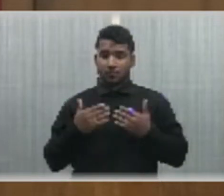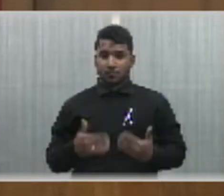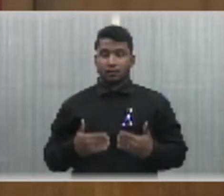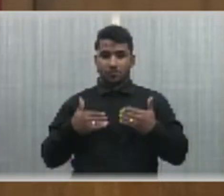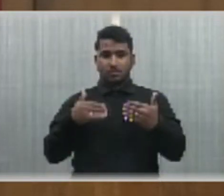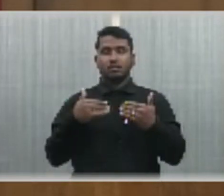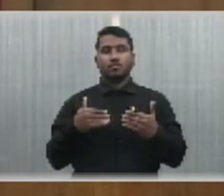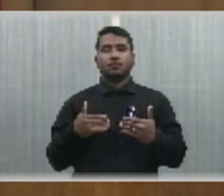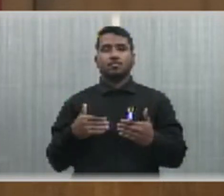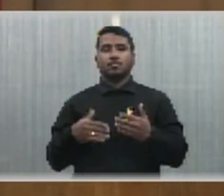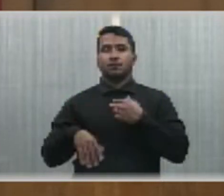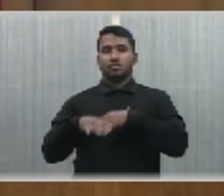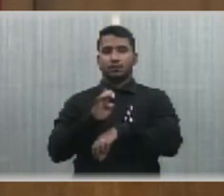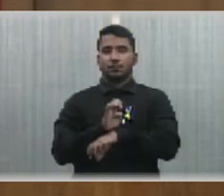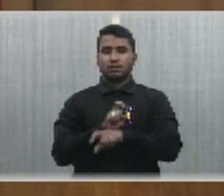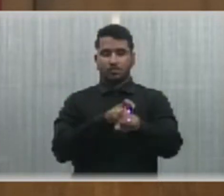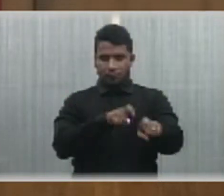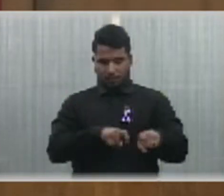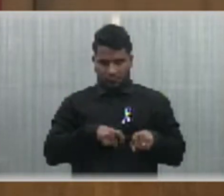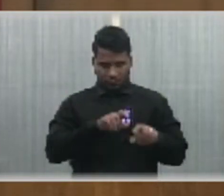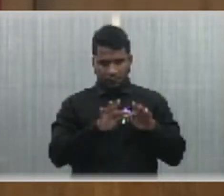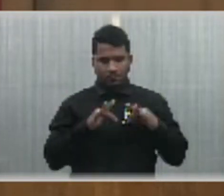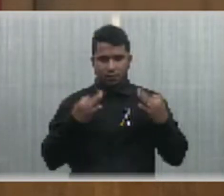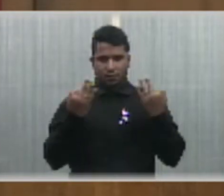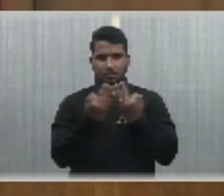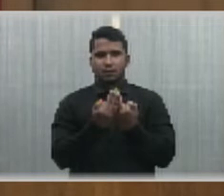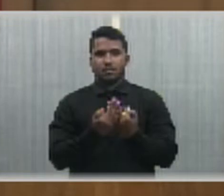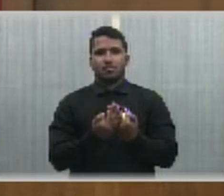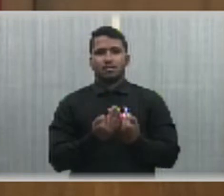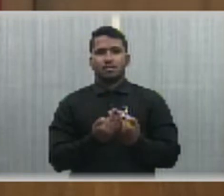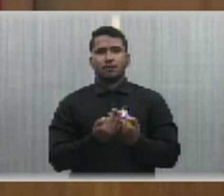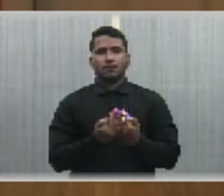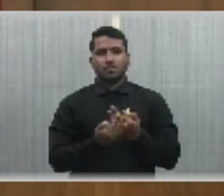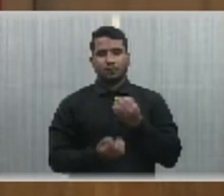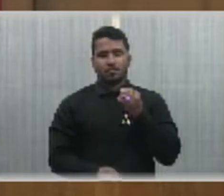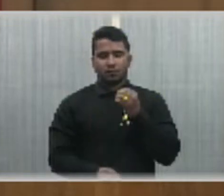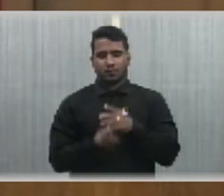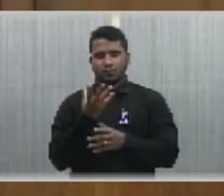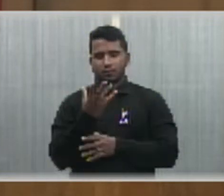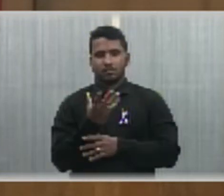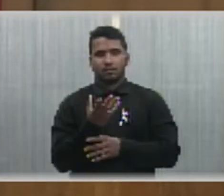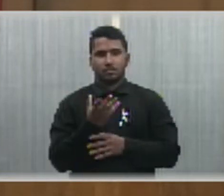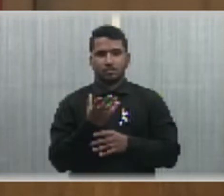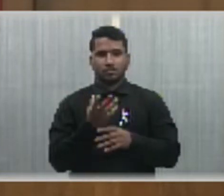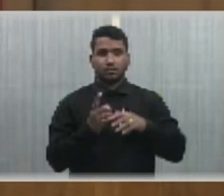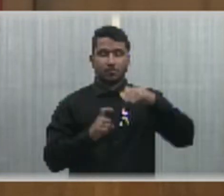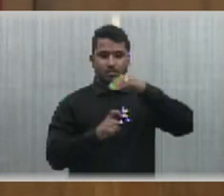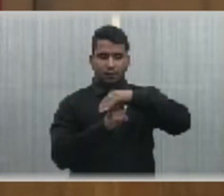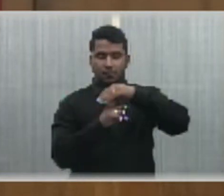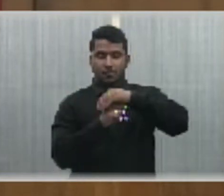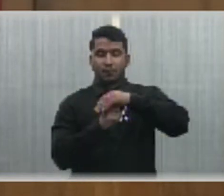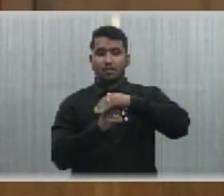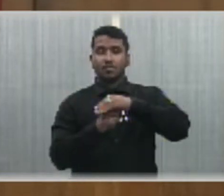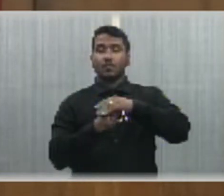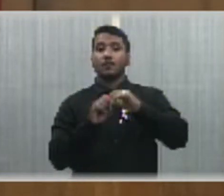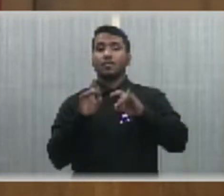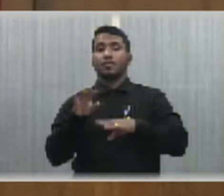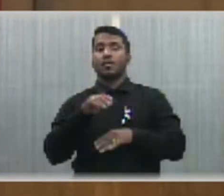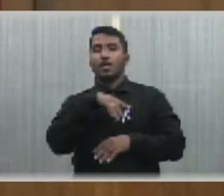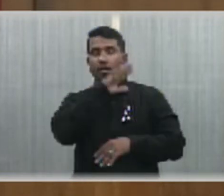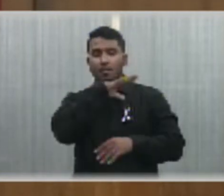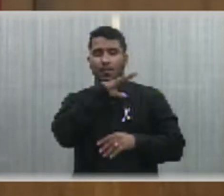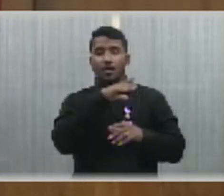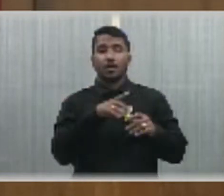Secretaria de Estado da Agricultura Familiar para implantação do mercado de pequenos animais no